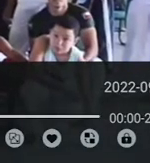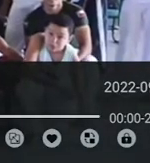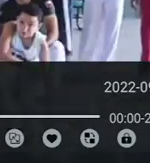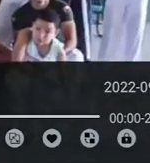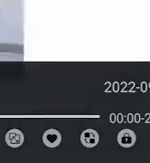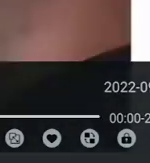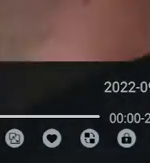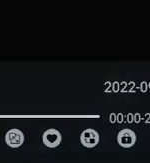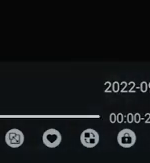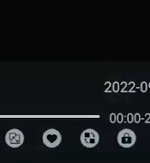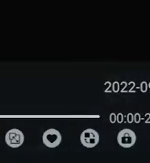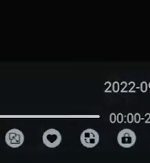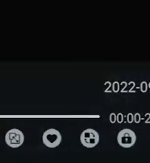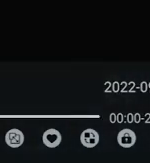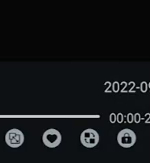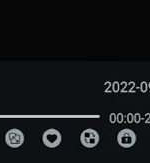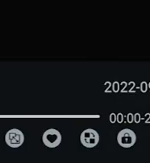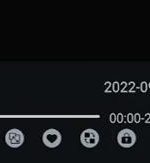Vamos lá!